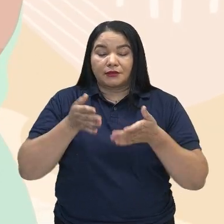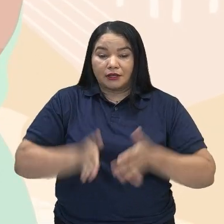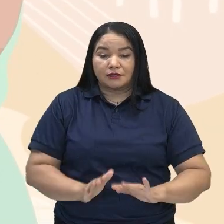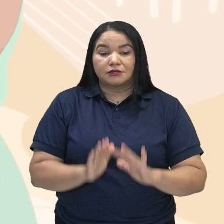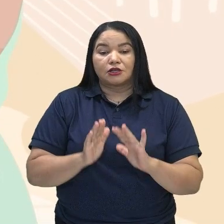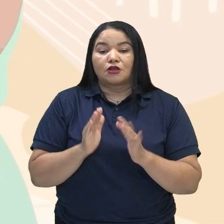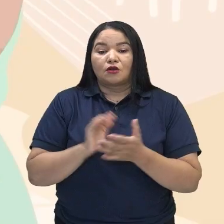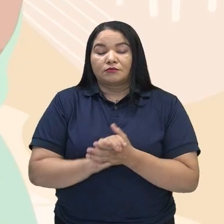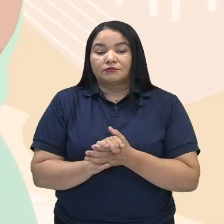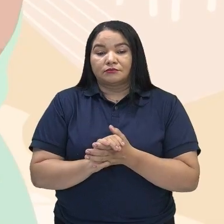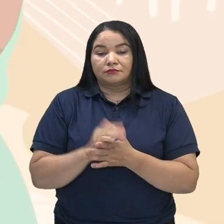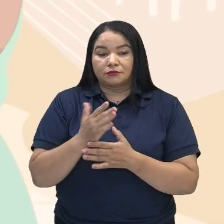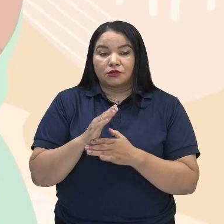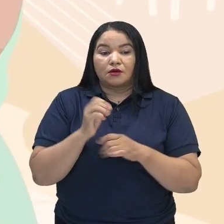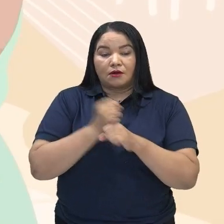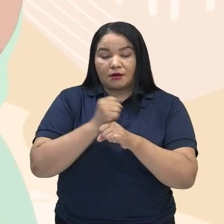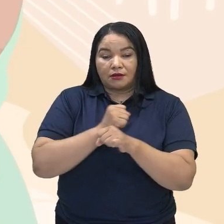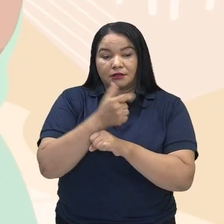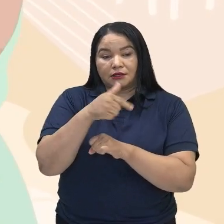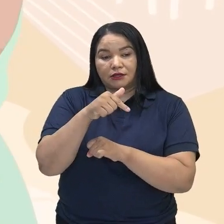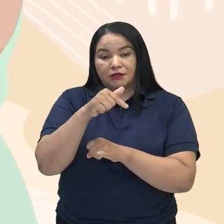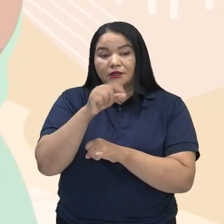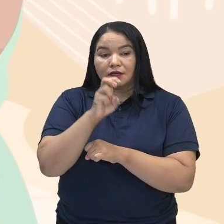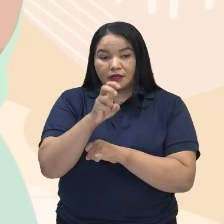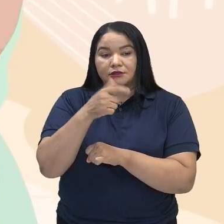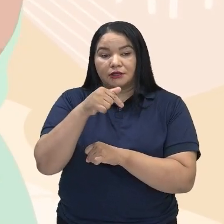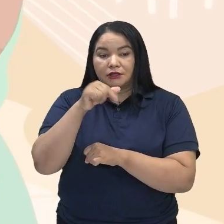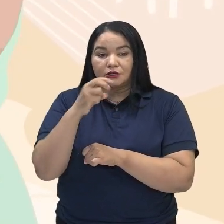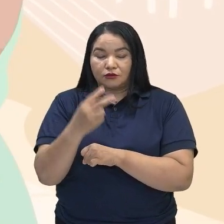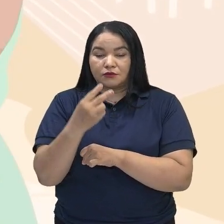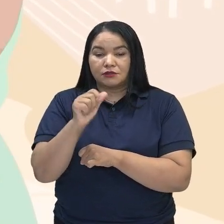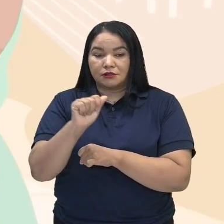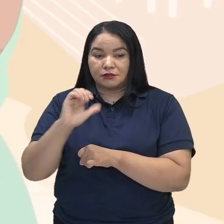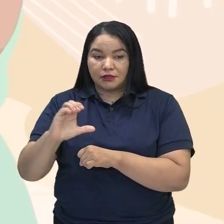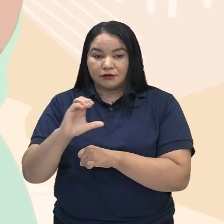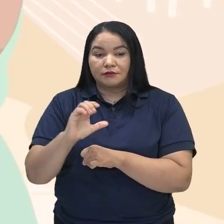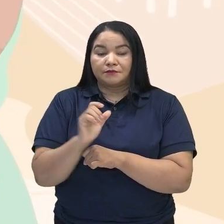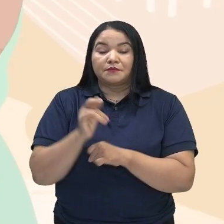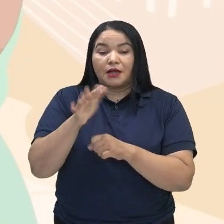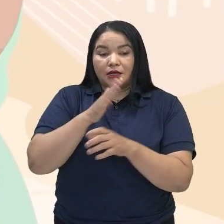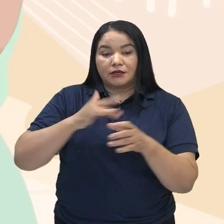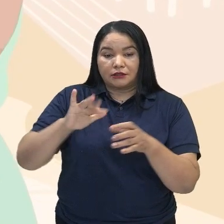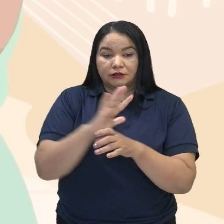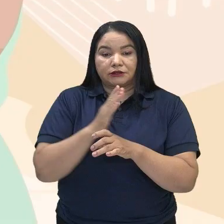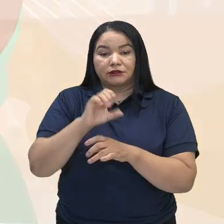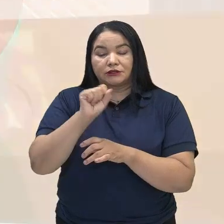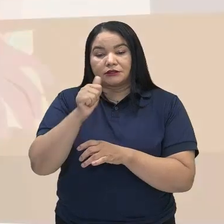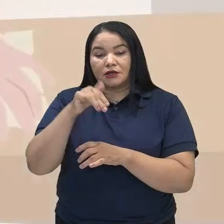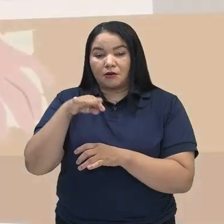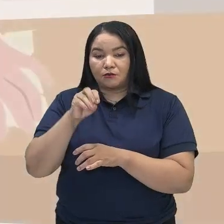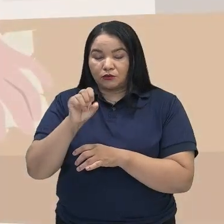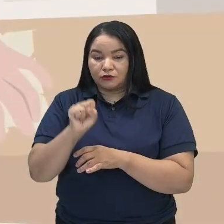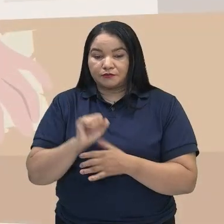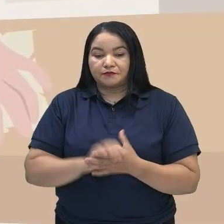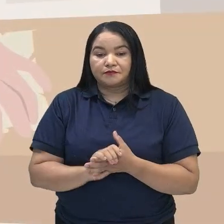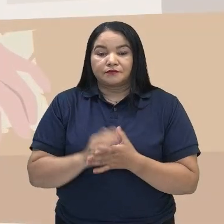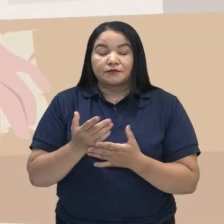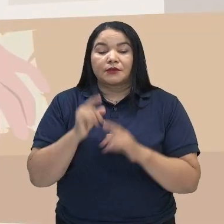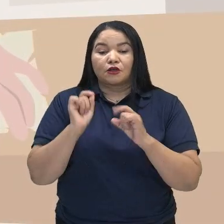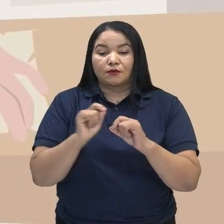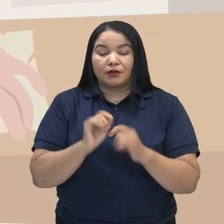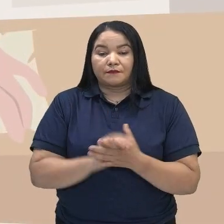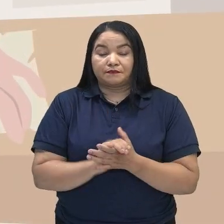parece, por volta de 572 a.C., na ilha egéia de Samos. A ele é